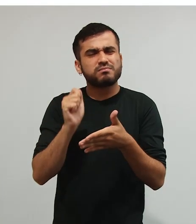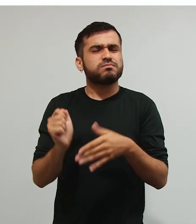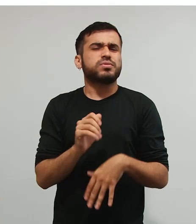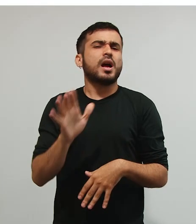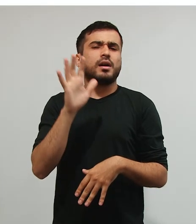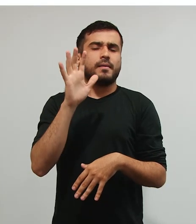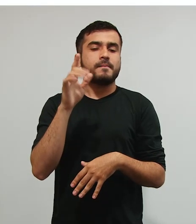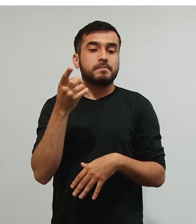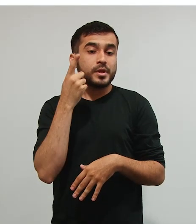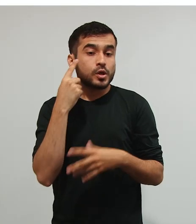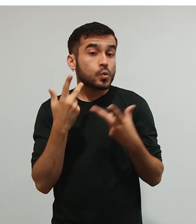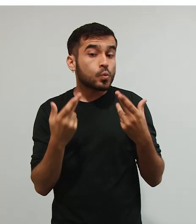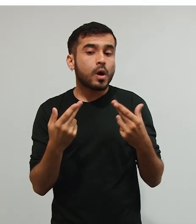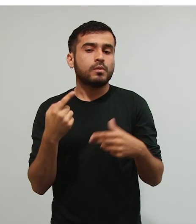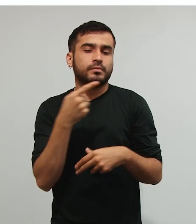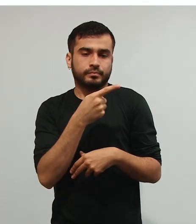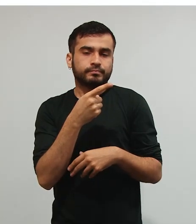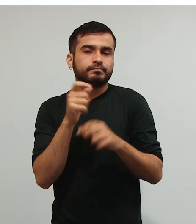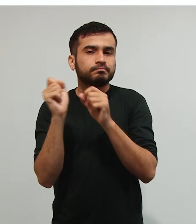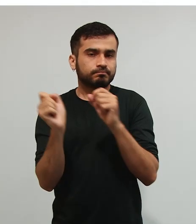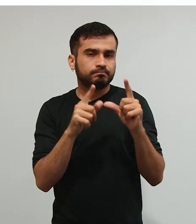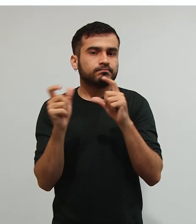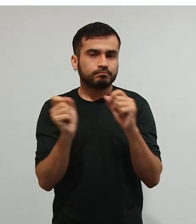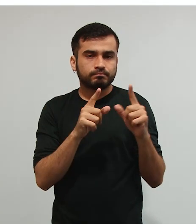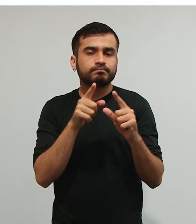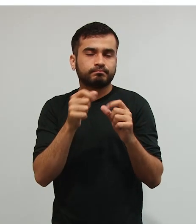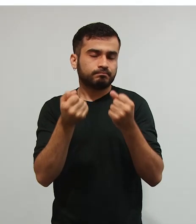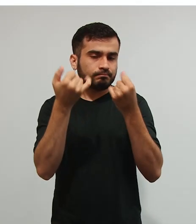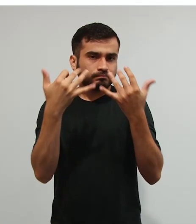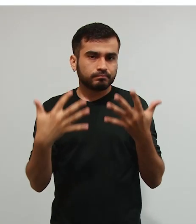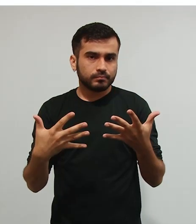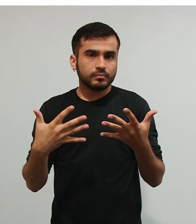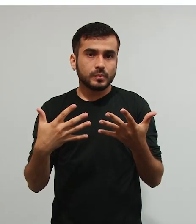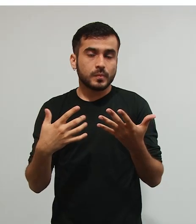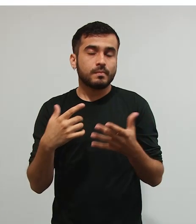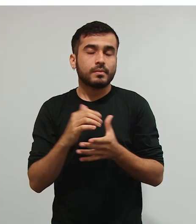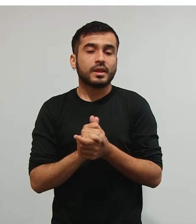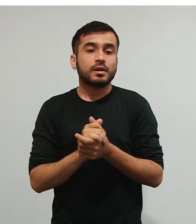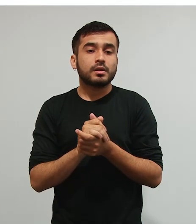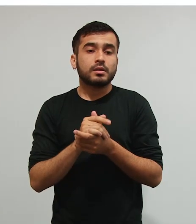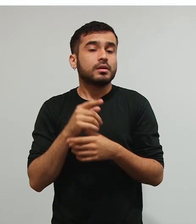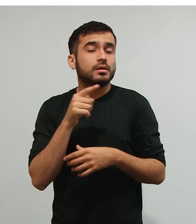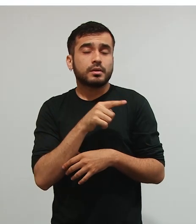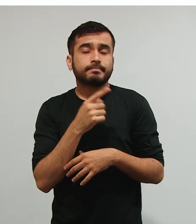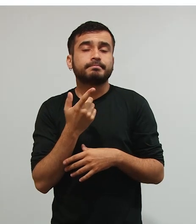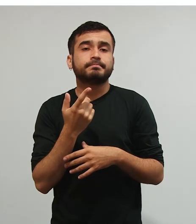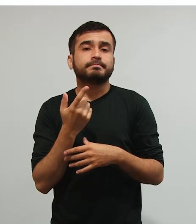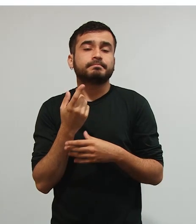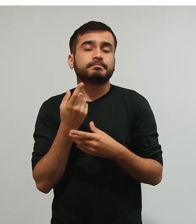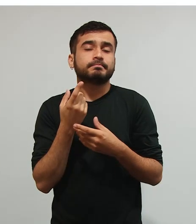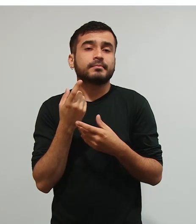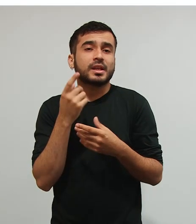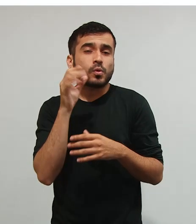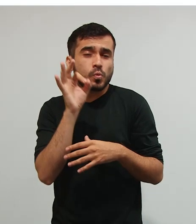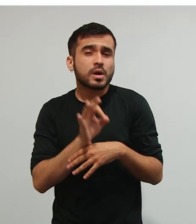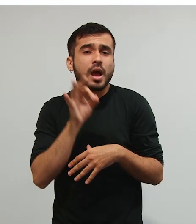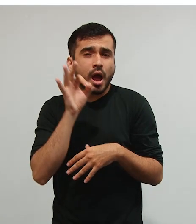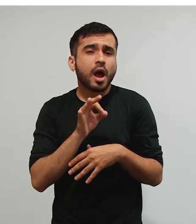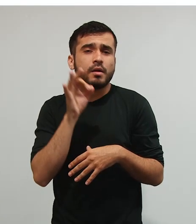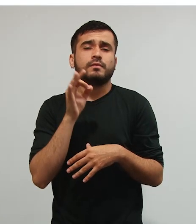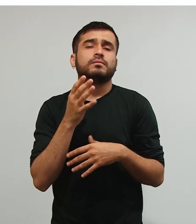eu coloquei, né, no slide, que está completamente